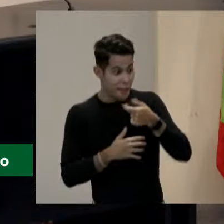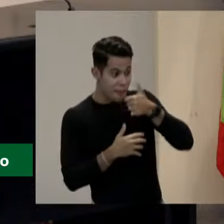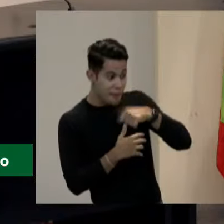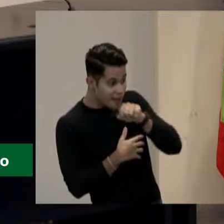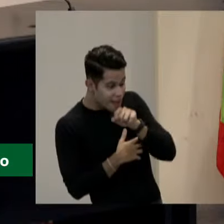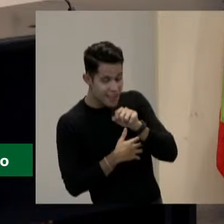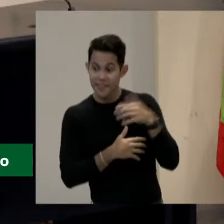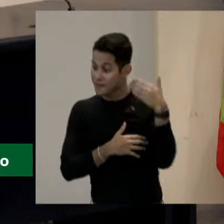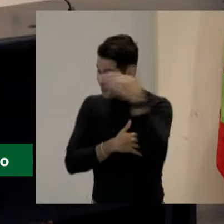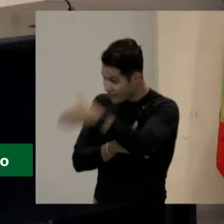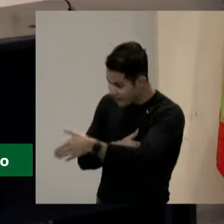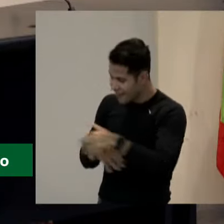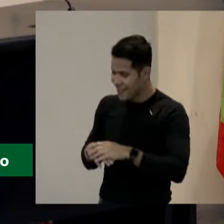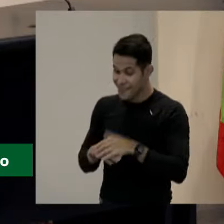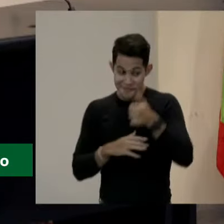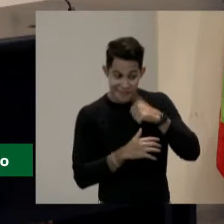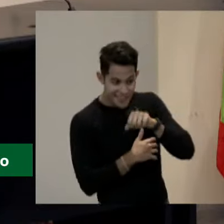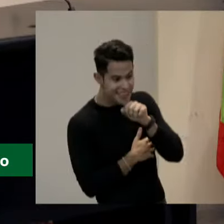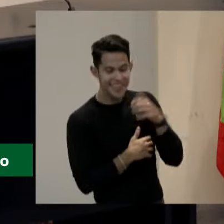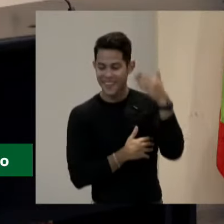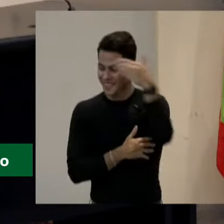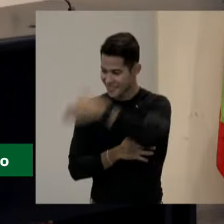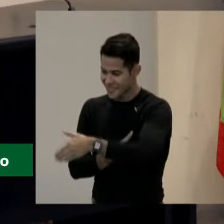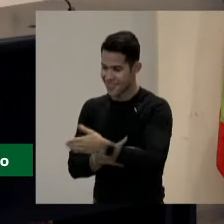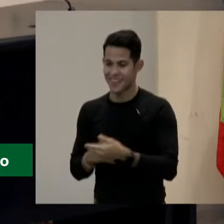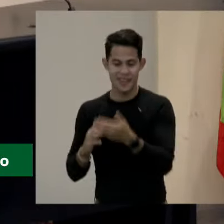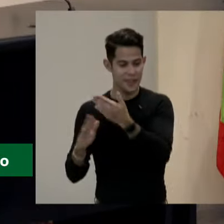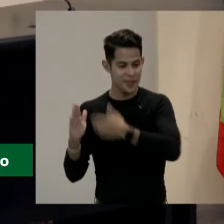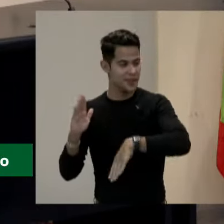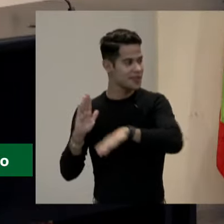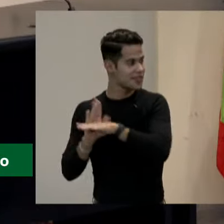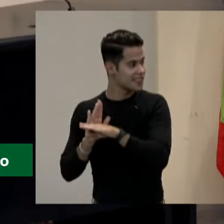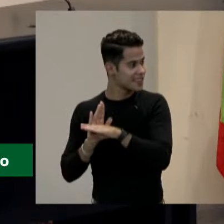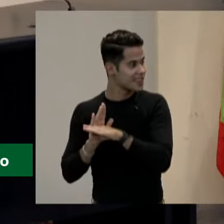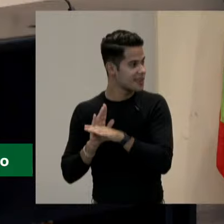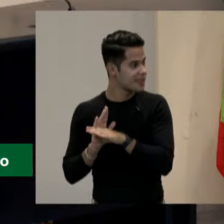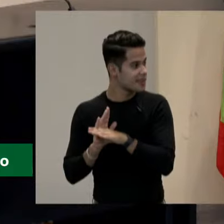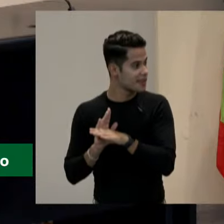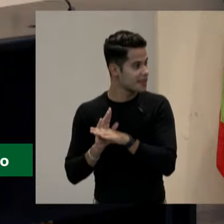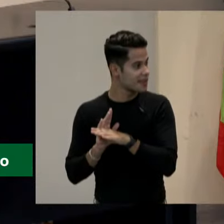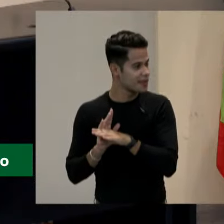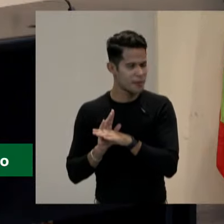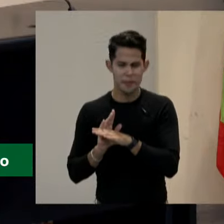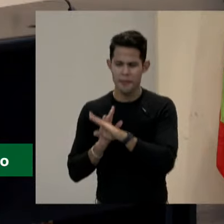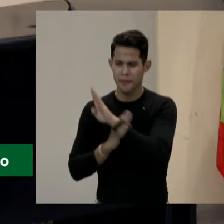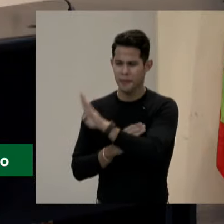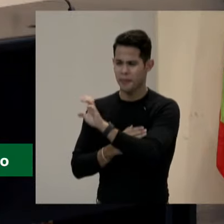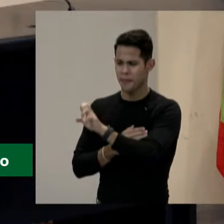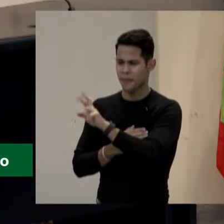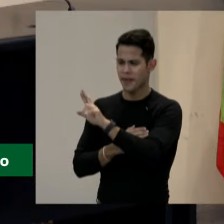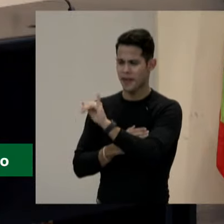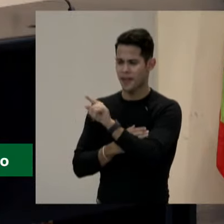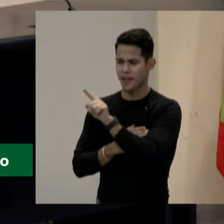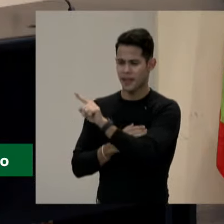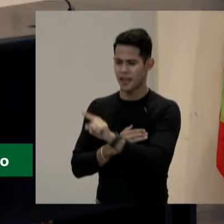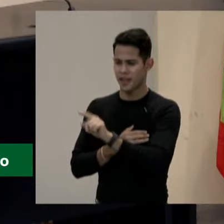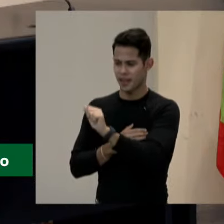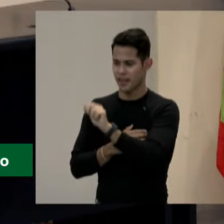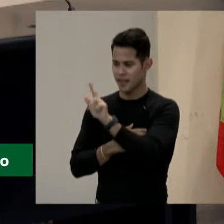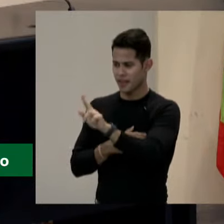ela vai. Aí nós chegamos em Berizal. Já ouviu falar Berizal? Ela falou que é cidade